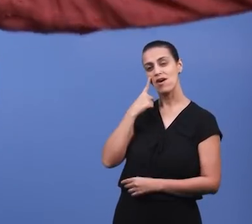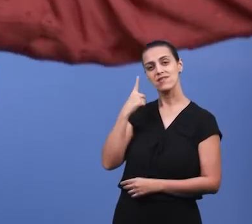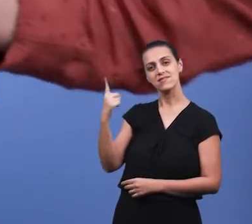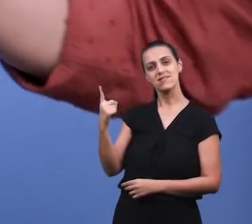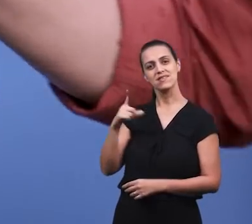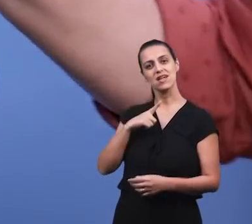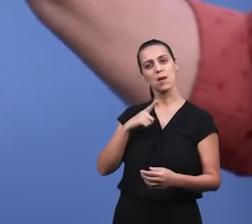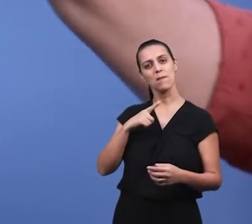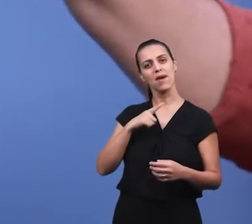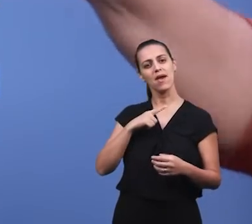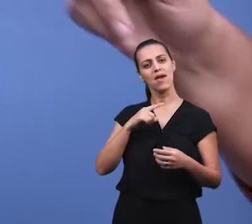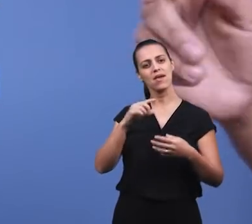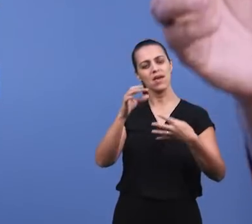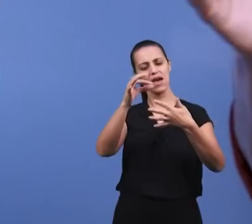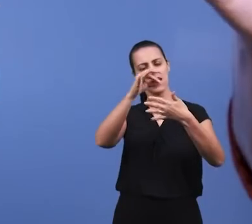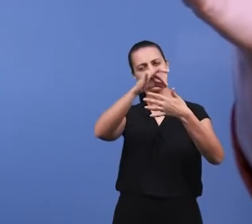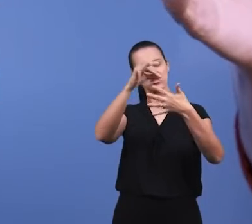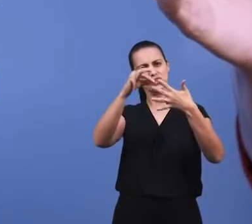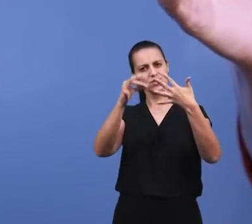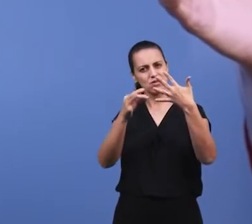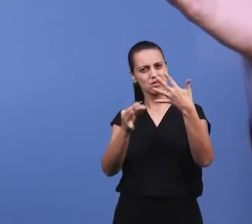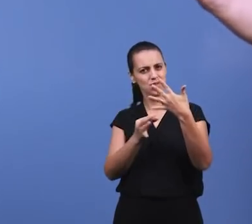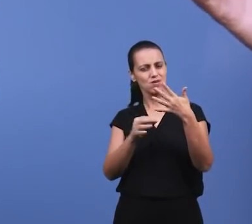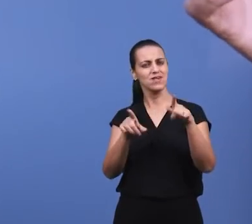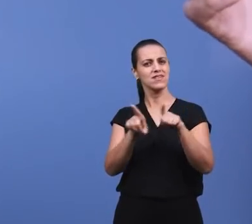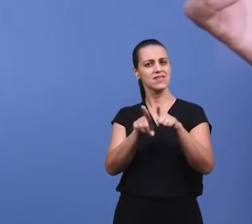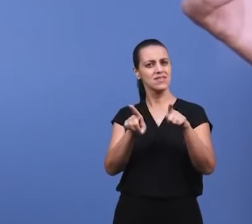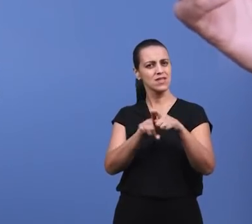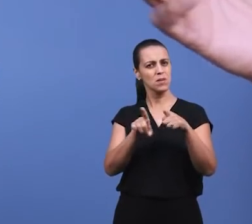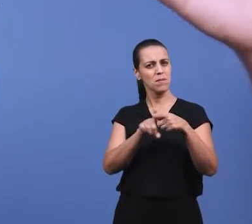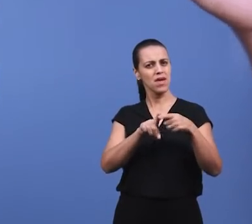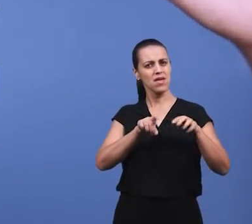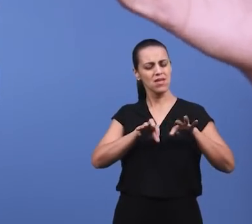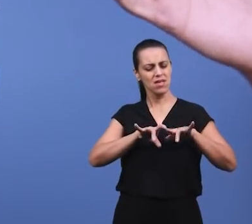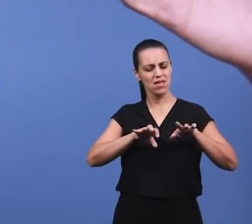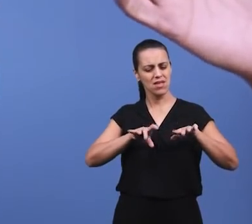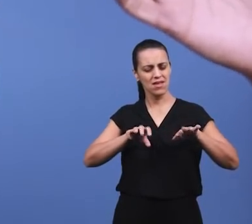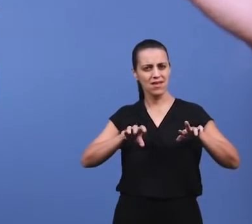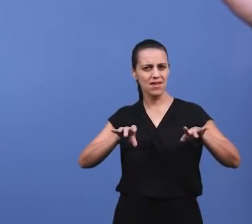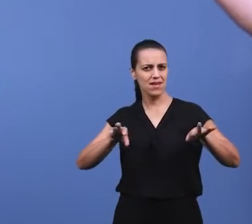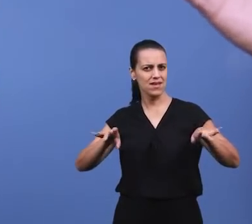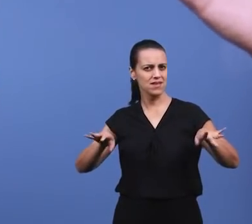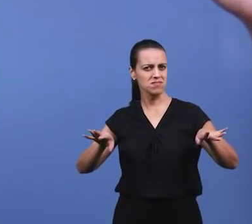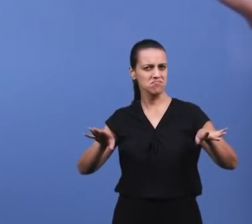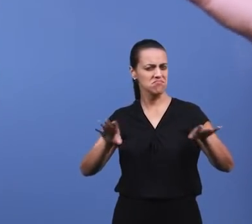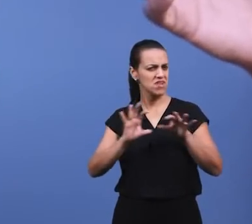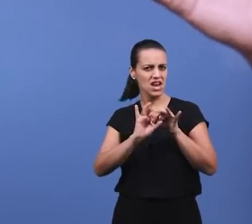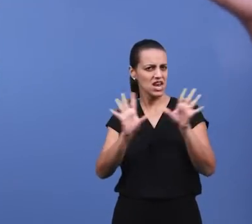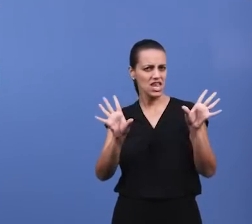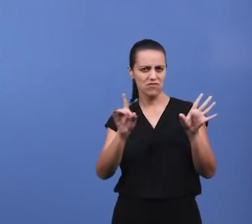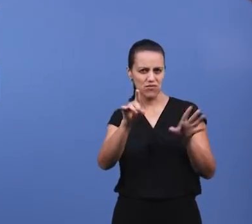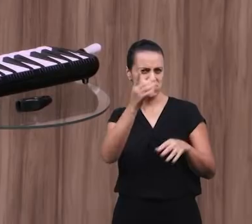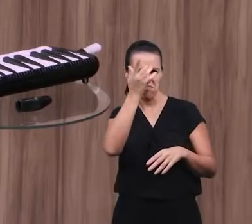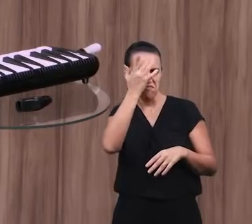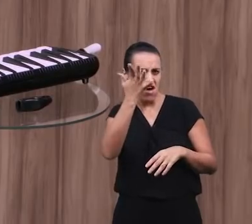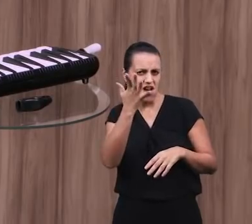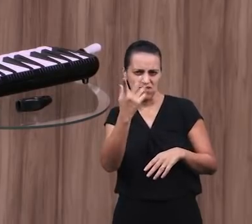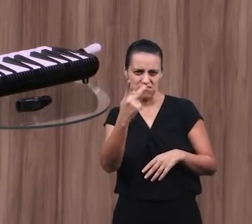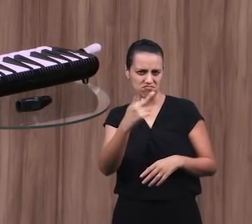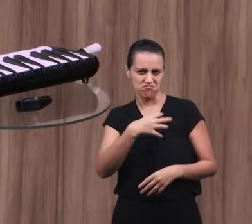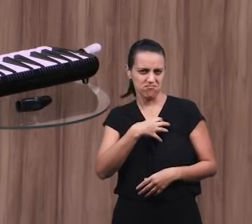aqui o dedilhado. Se você não estiver fazendo esse dedilhado, tudo bem, pode fazer o que for melhor para